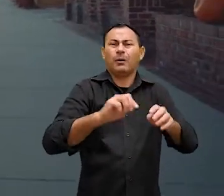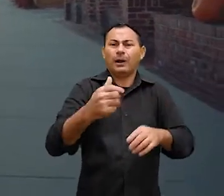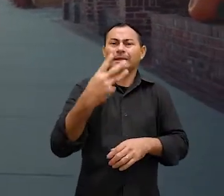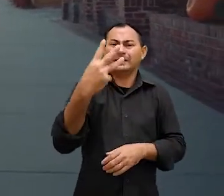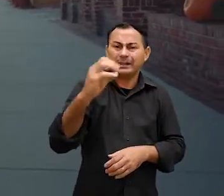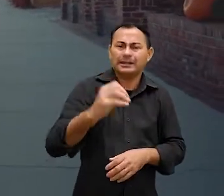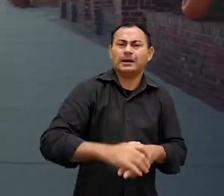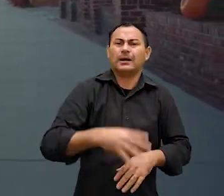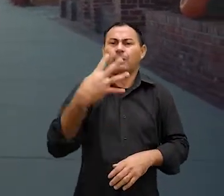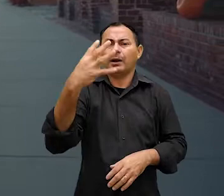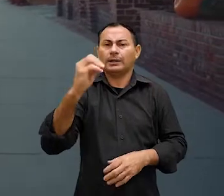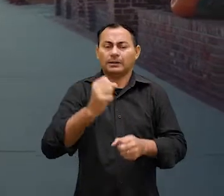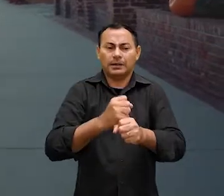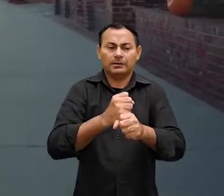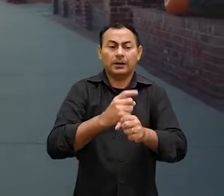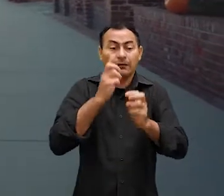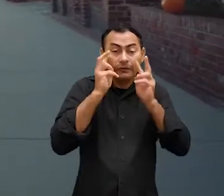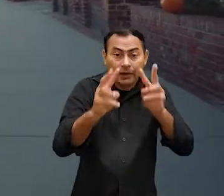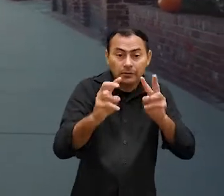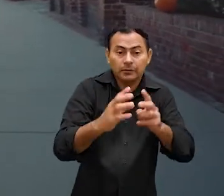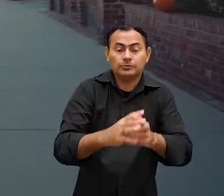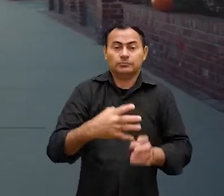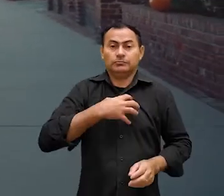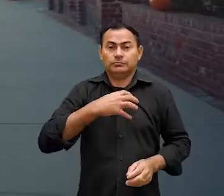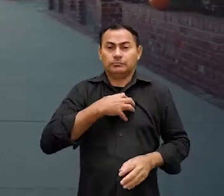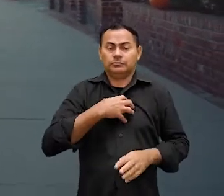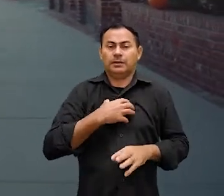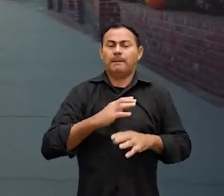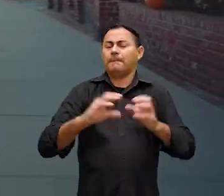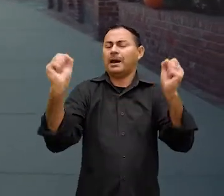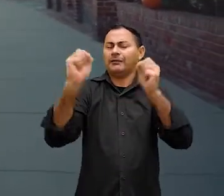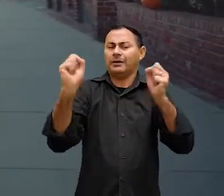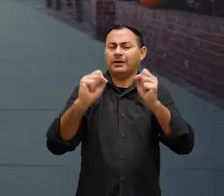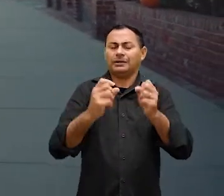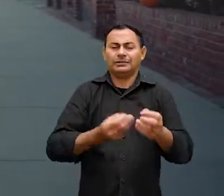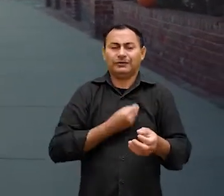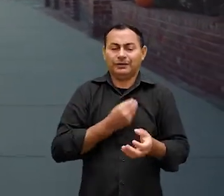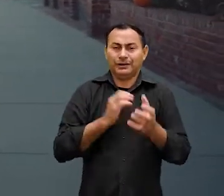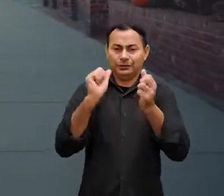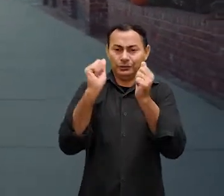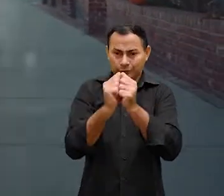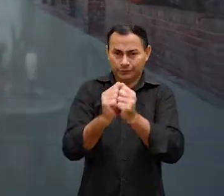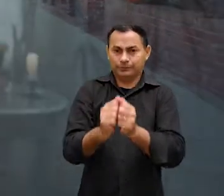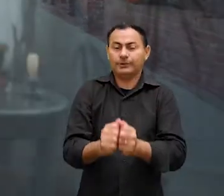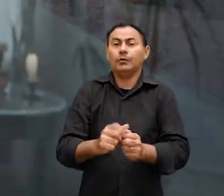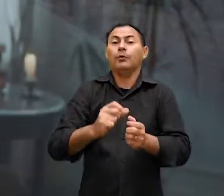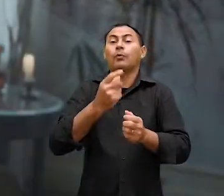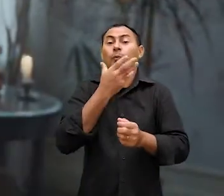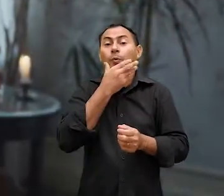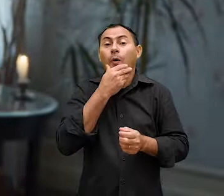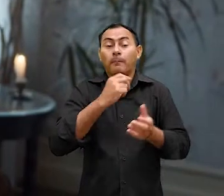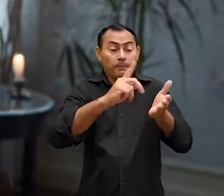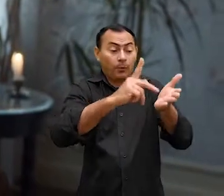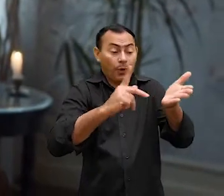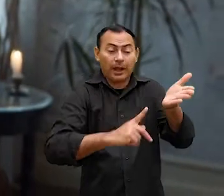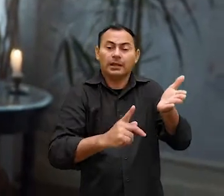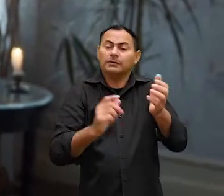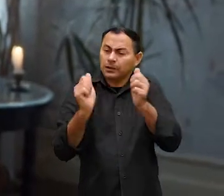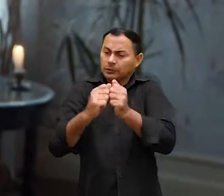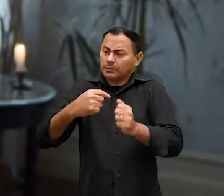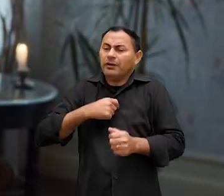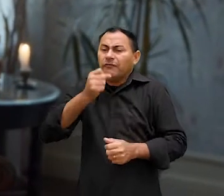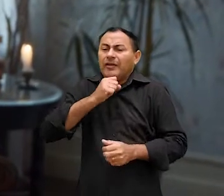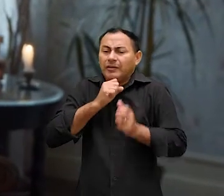30 ou 40 anos, estão vendo os resultados de uma maneira maravilhosa. Um poeta já disse, fique comigo, envelheça